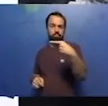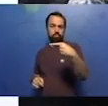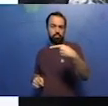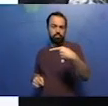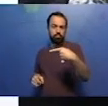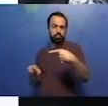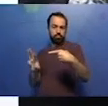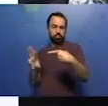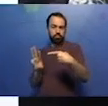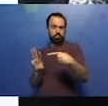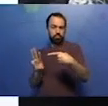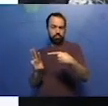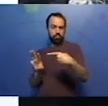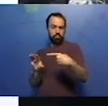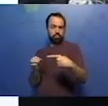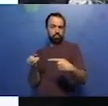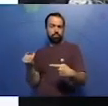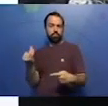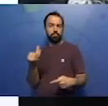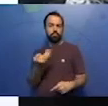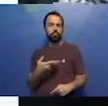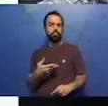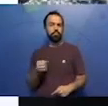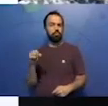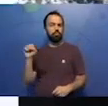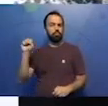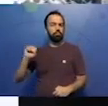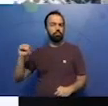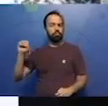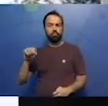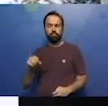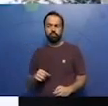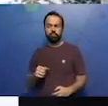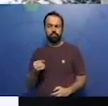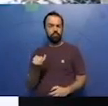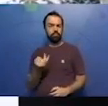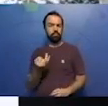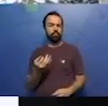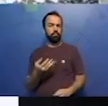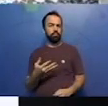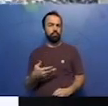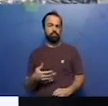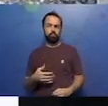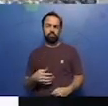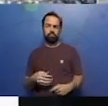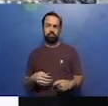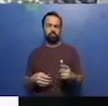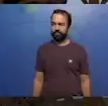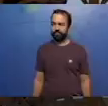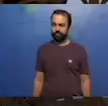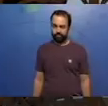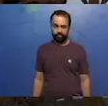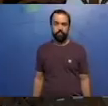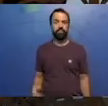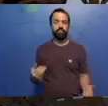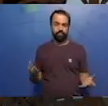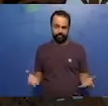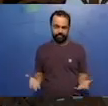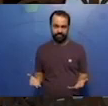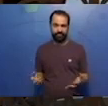3, quantos segundos será que se passaram? Vamos contar? Mas nós vamos contar de 5 em 5, olha aqui, ó.